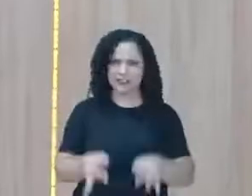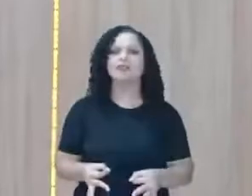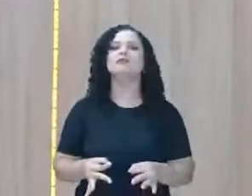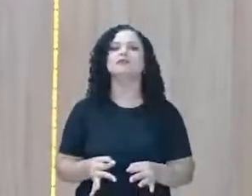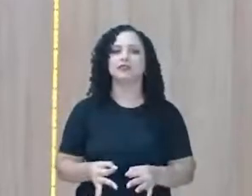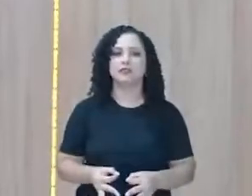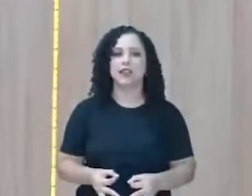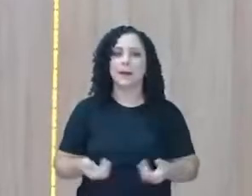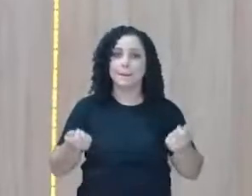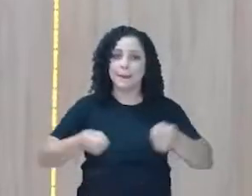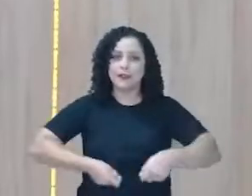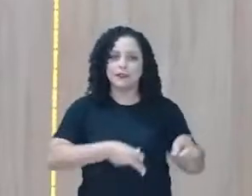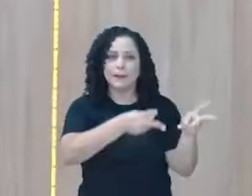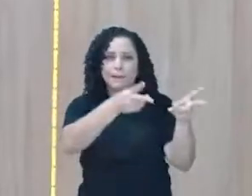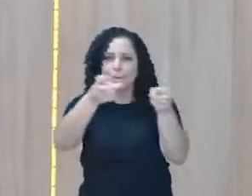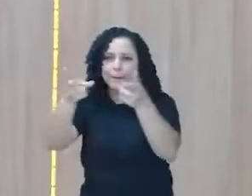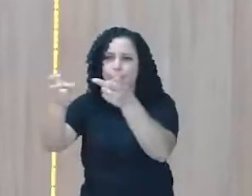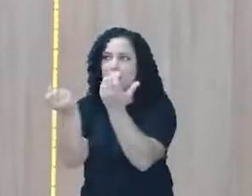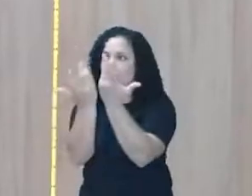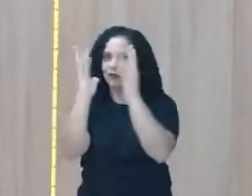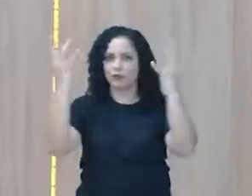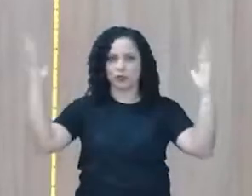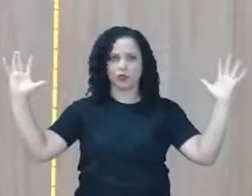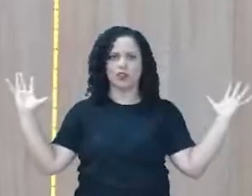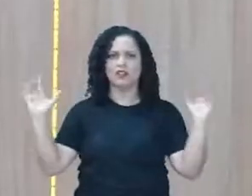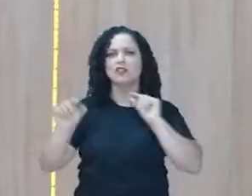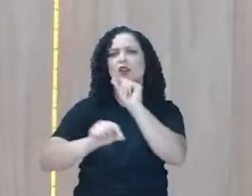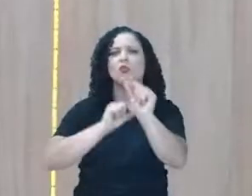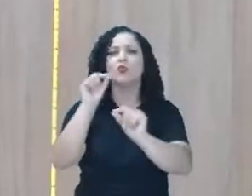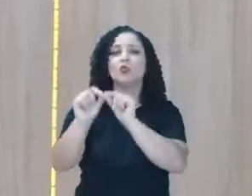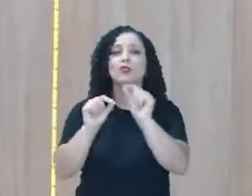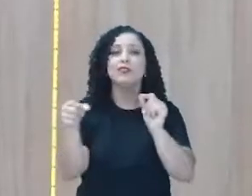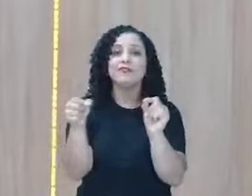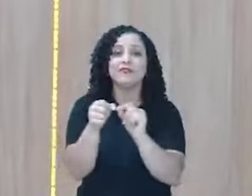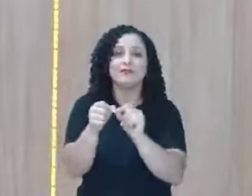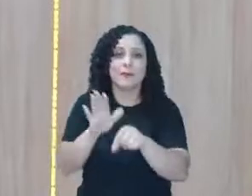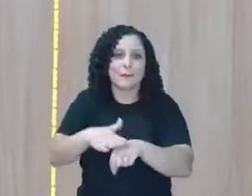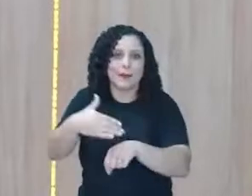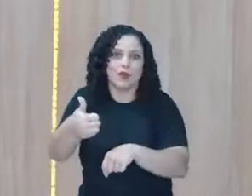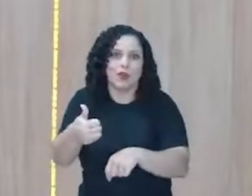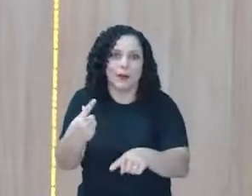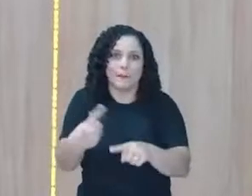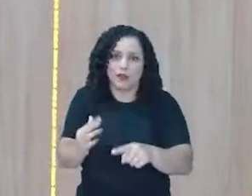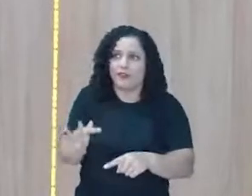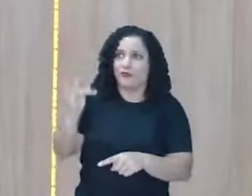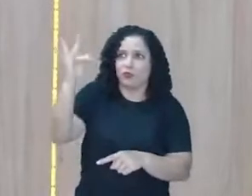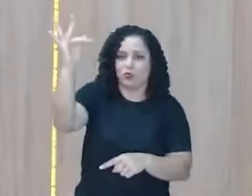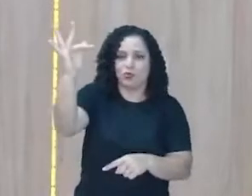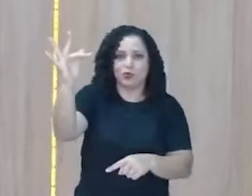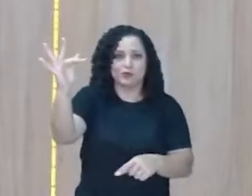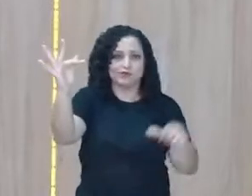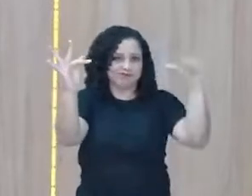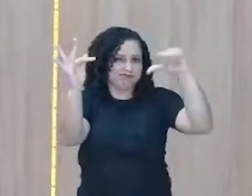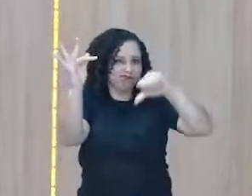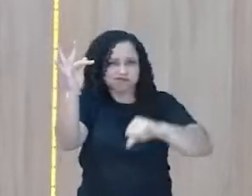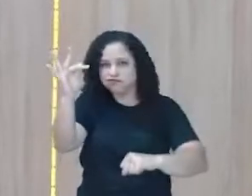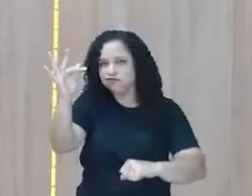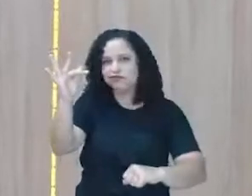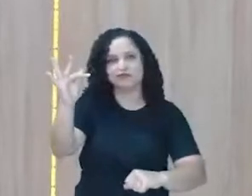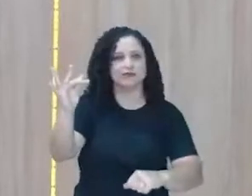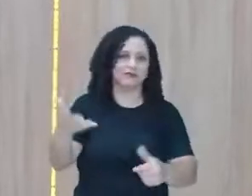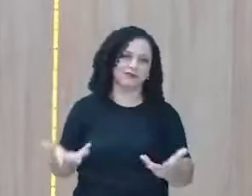olhar essas questões ambientais, porque senão a gente vai viver um futuro não muito agradável. A gente fala aí de